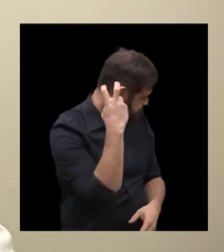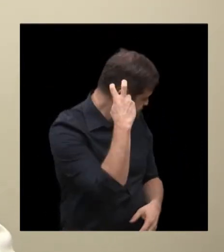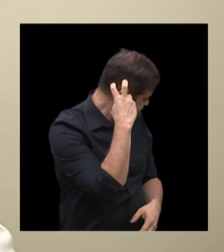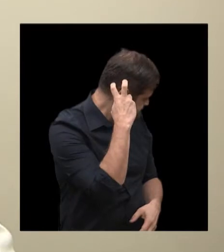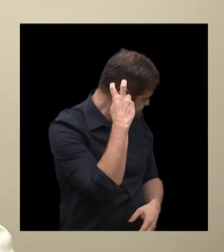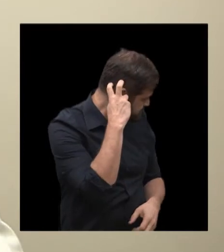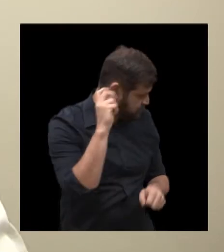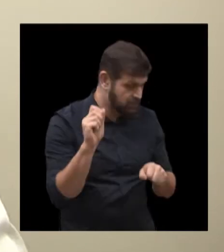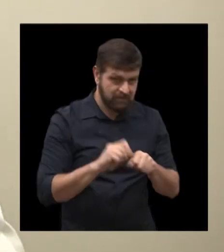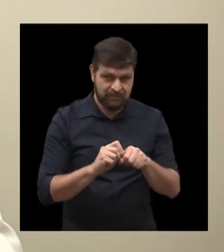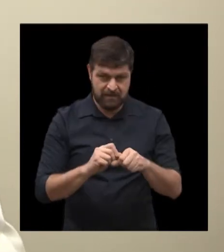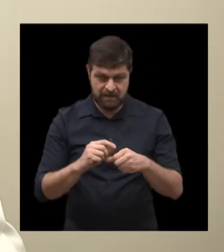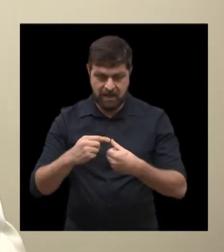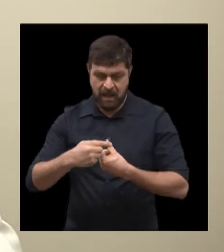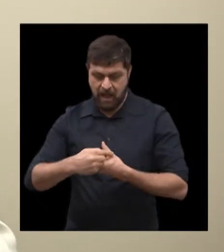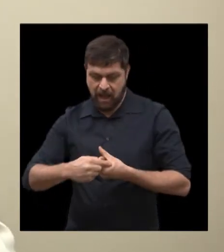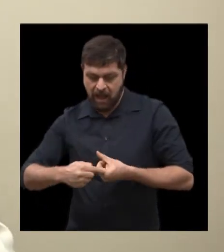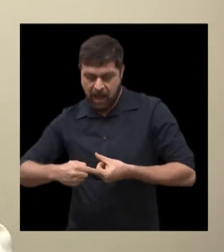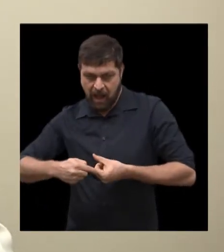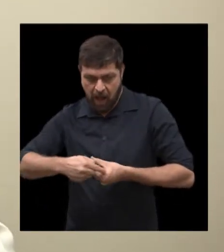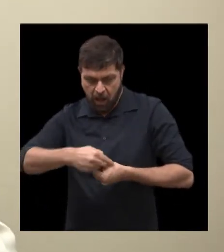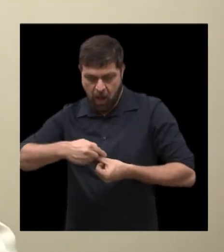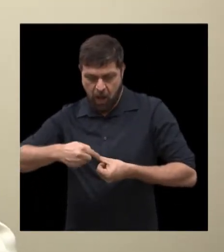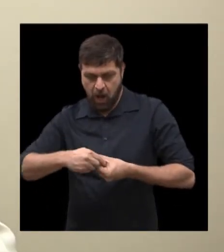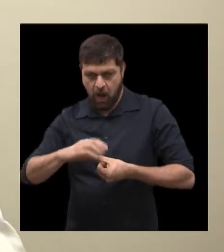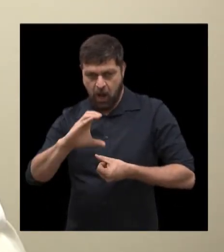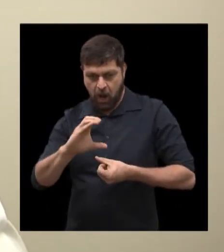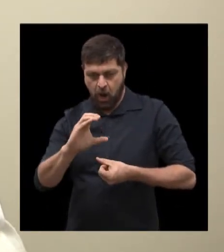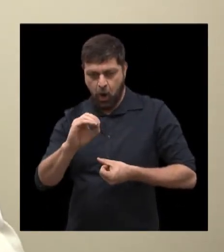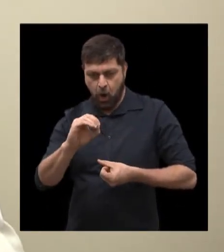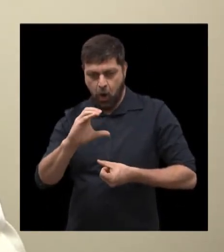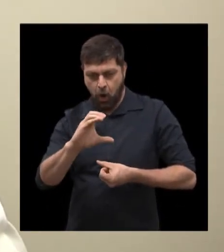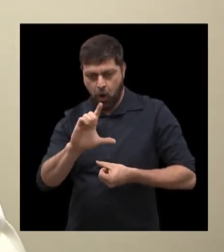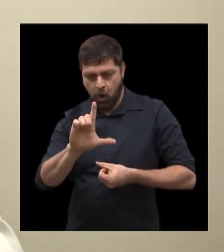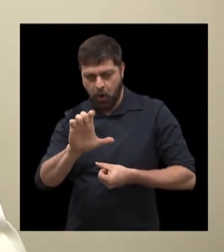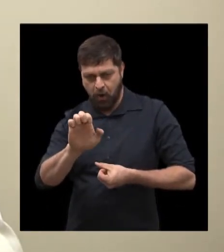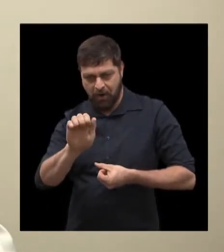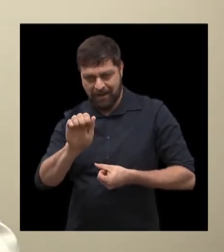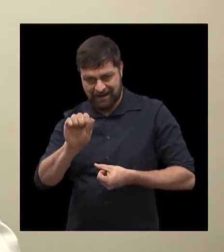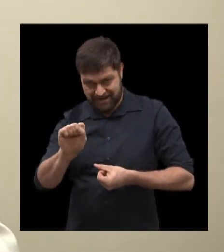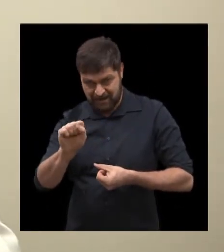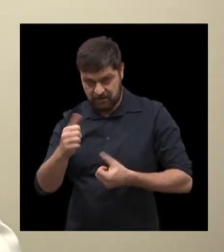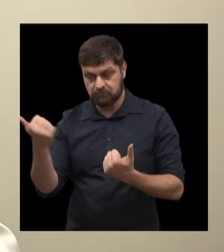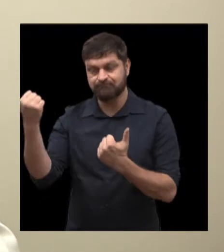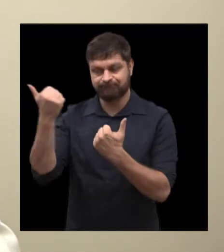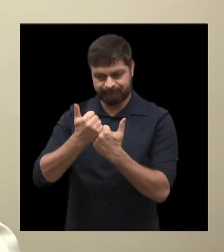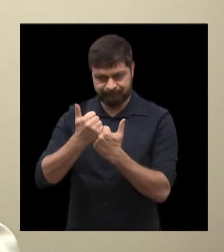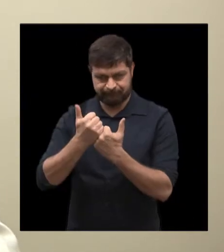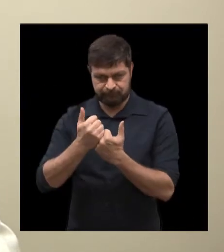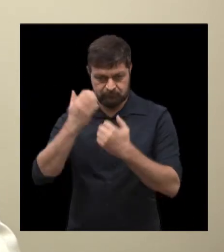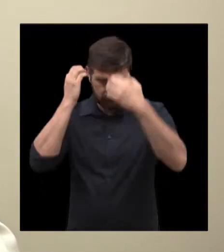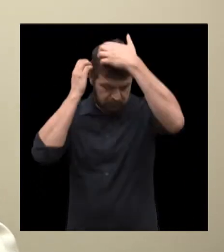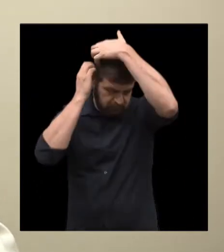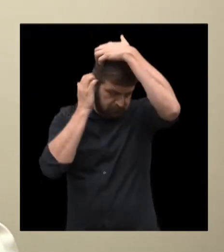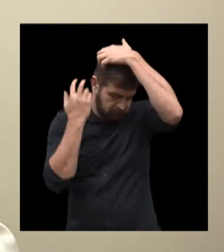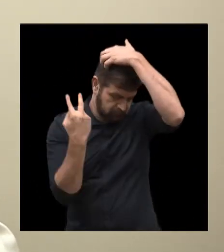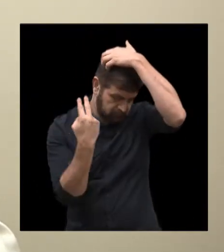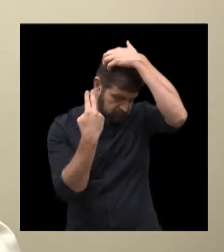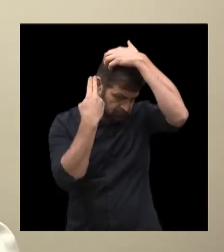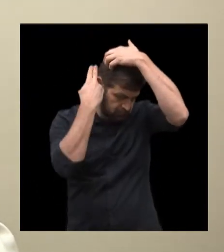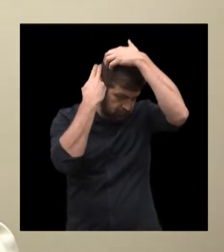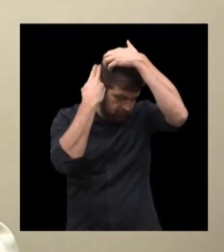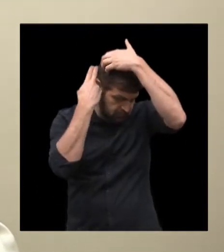a colocação cirúrgica de uma prótese que vai substituir a parte interna do nosso ouvido, a